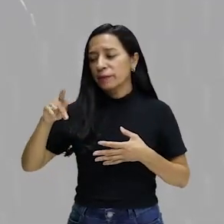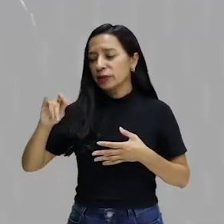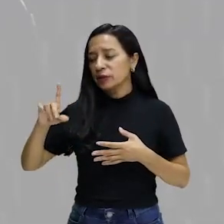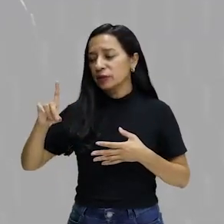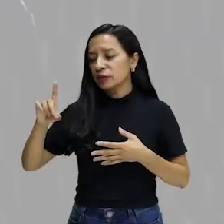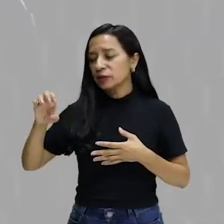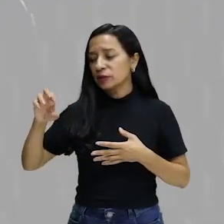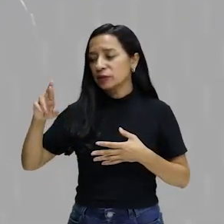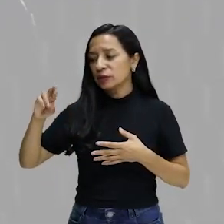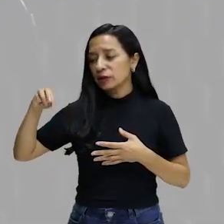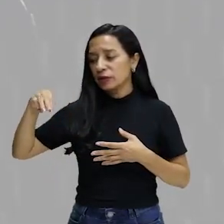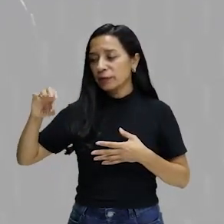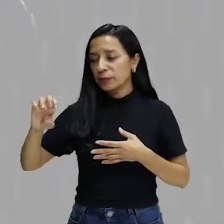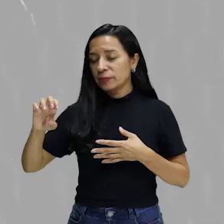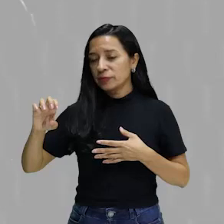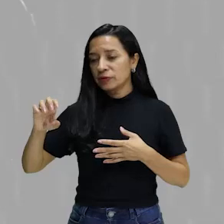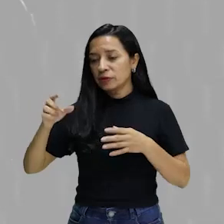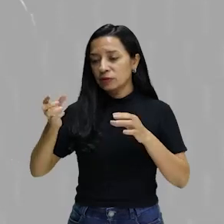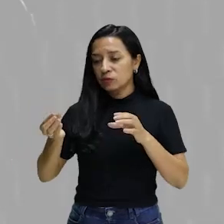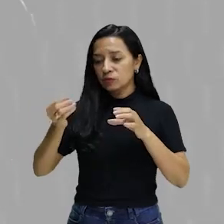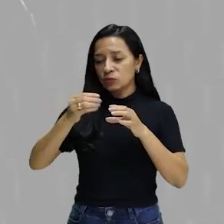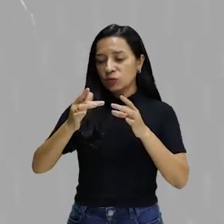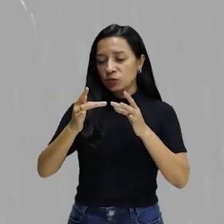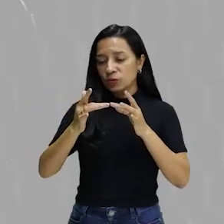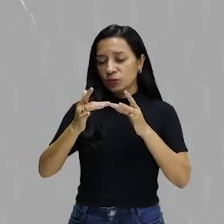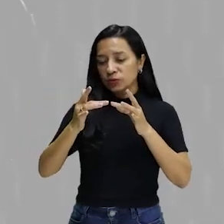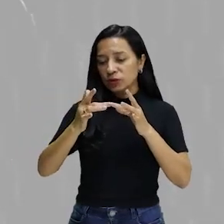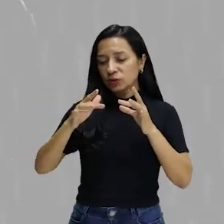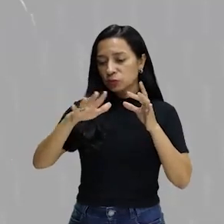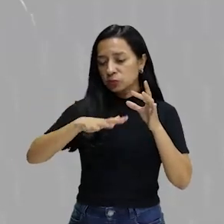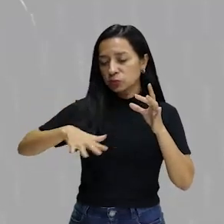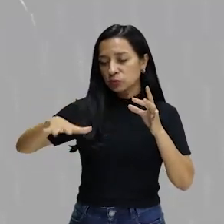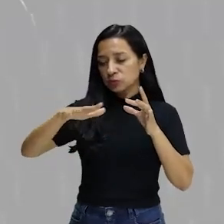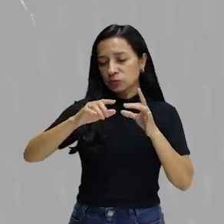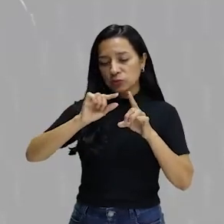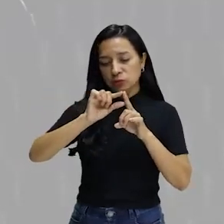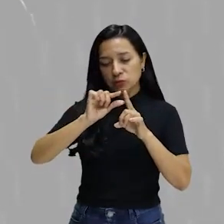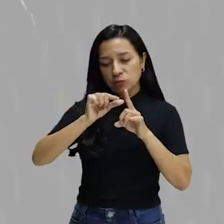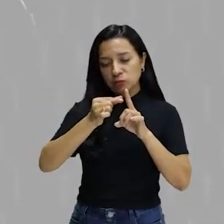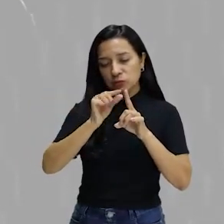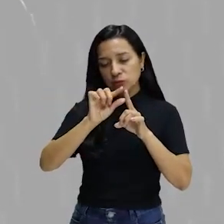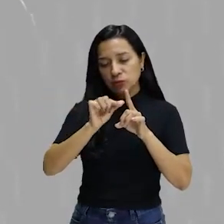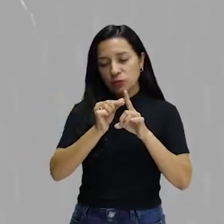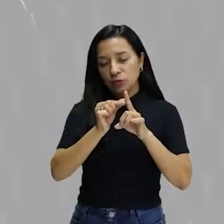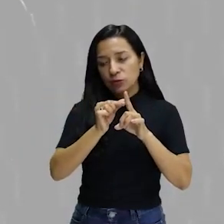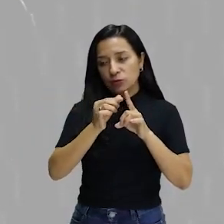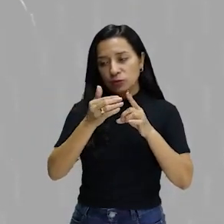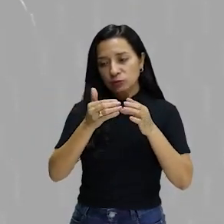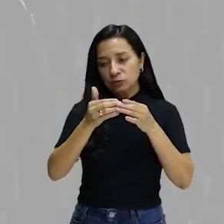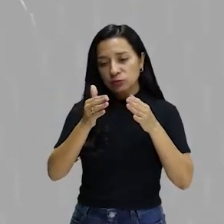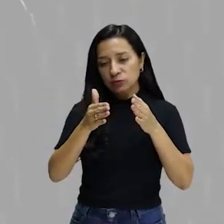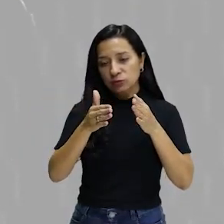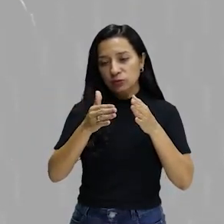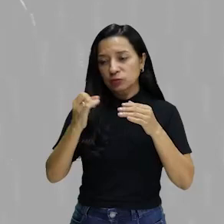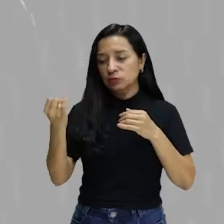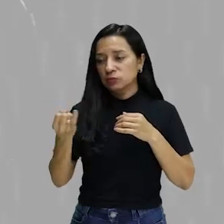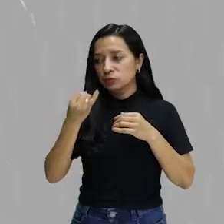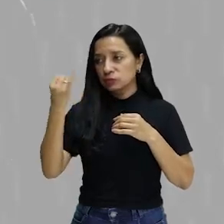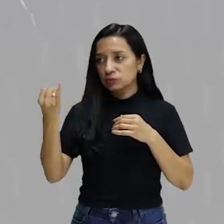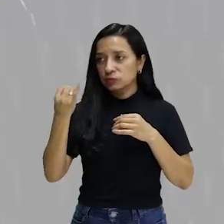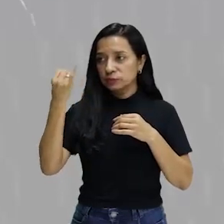mais externa, mais em contato com a atmosfera da folha, essas aberturas elas são muito